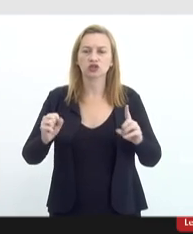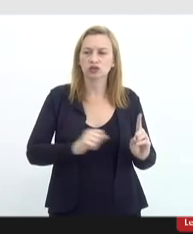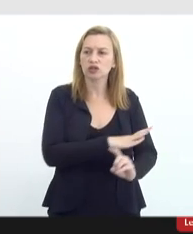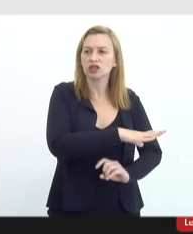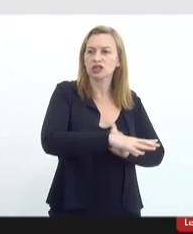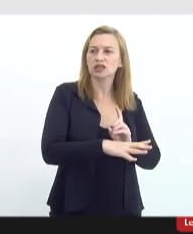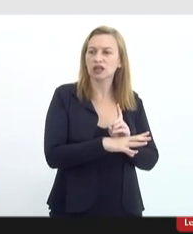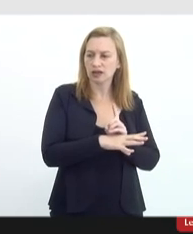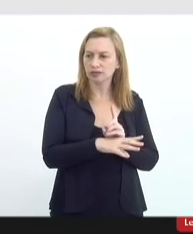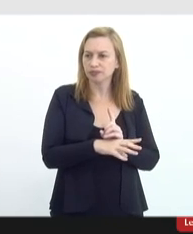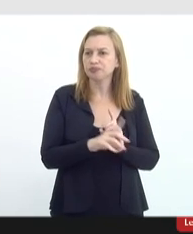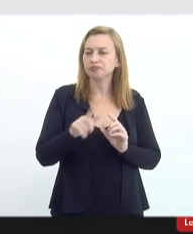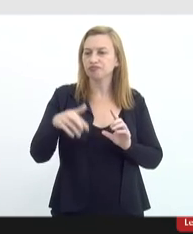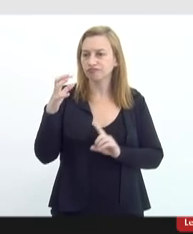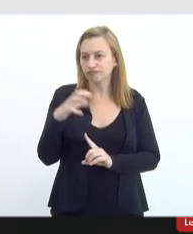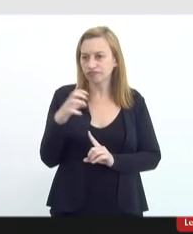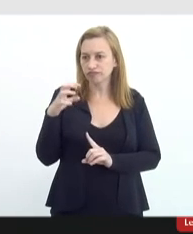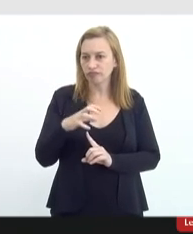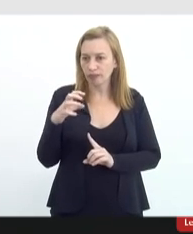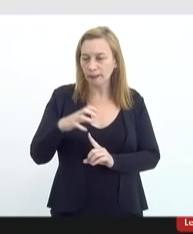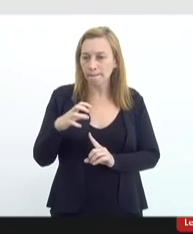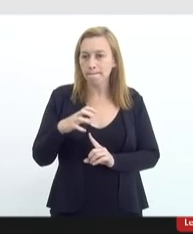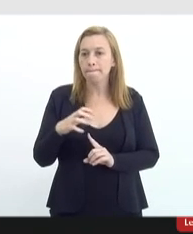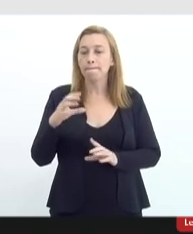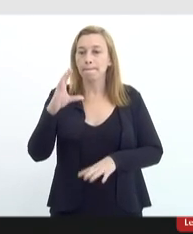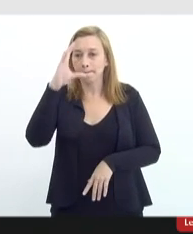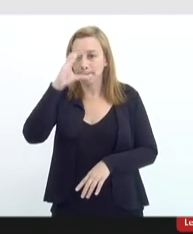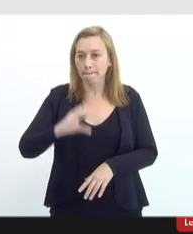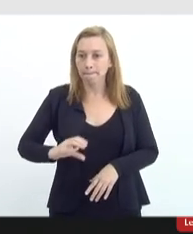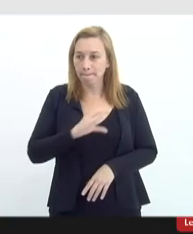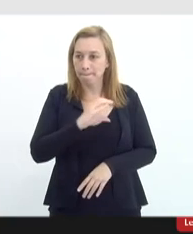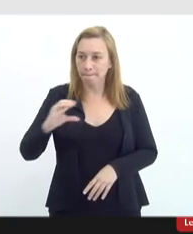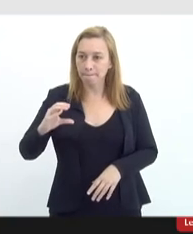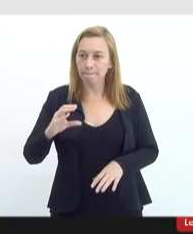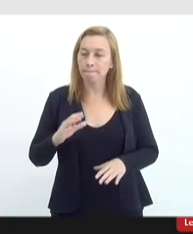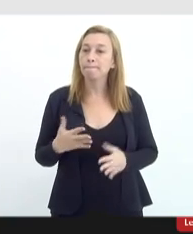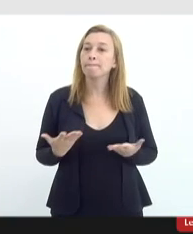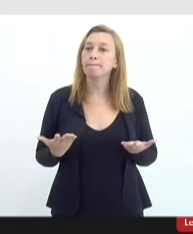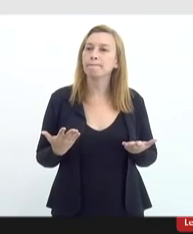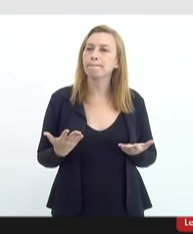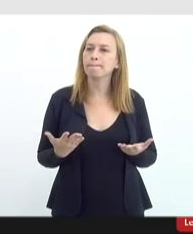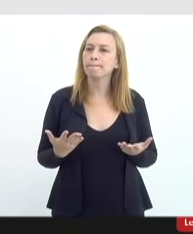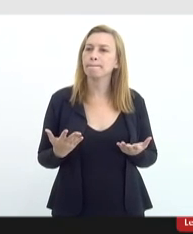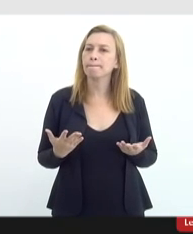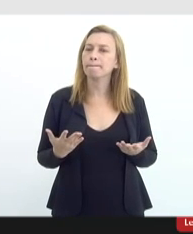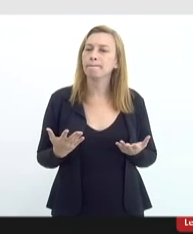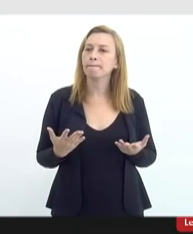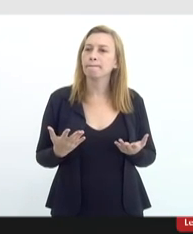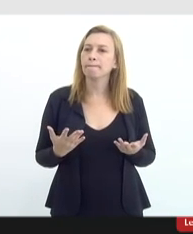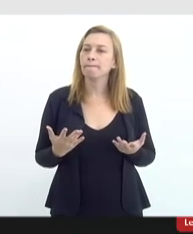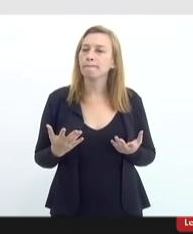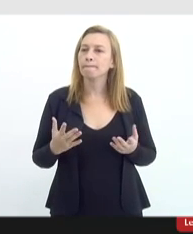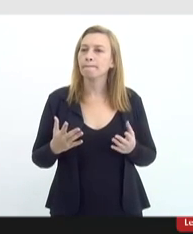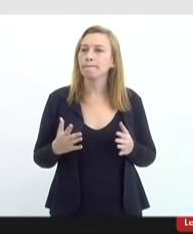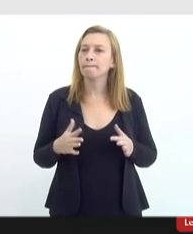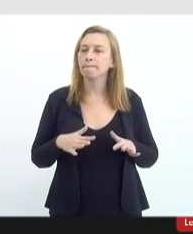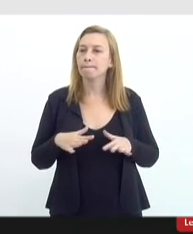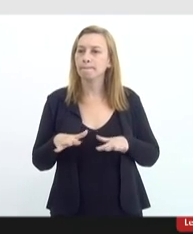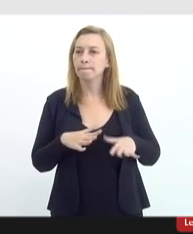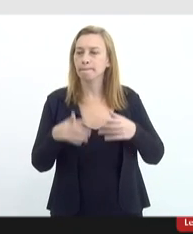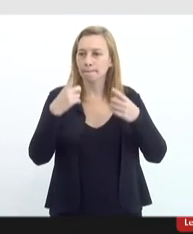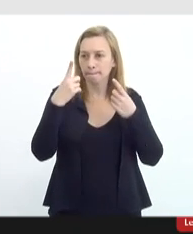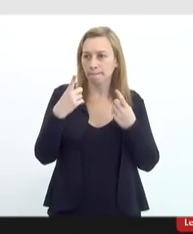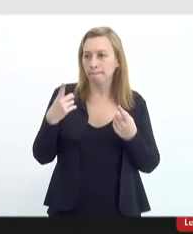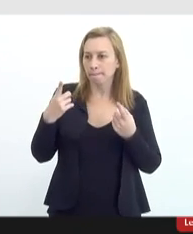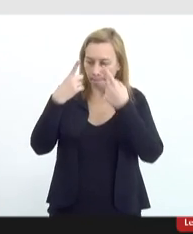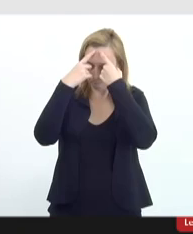sociedade, que é por influência, né, da Igreja Católica. Então, até essa dinâmica da violência religiosa